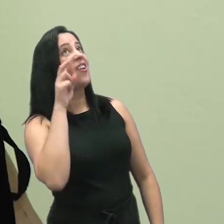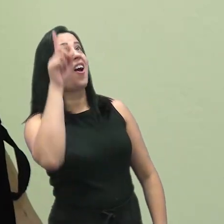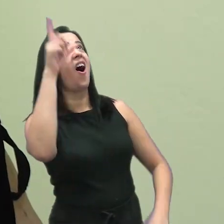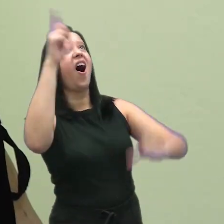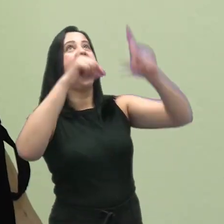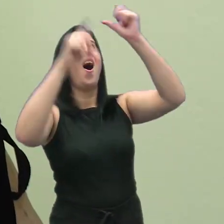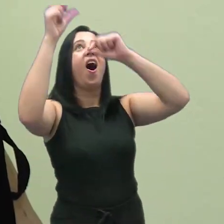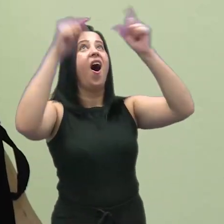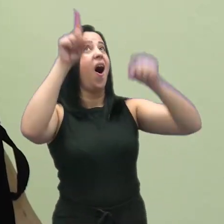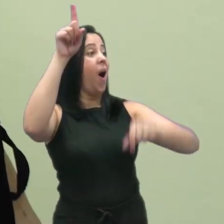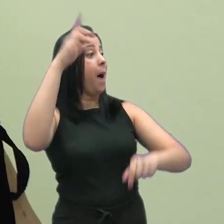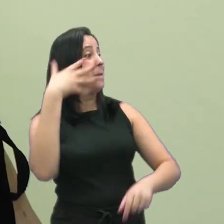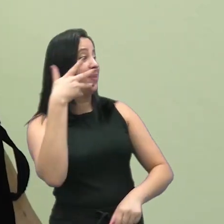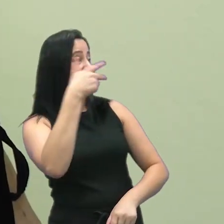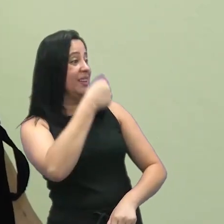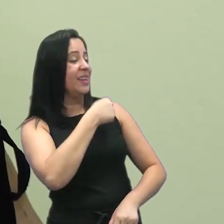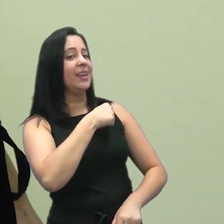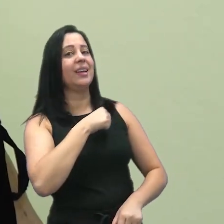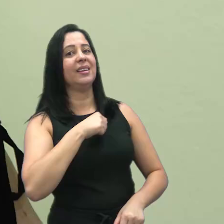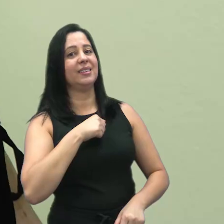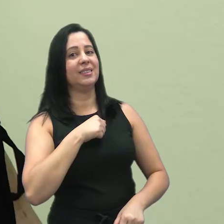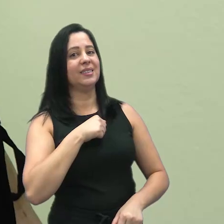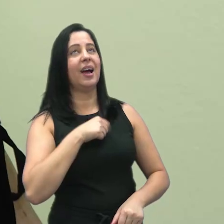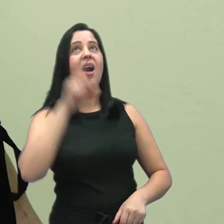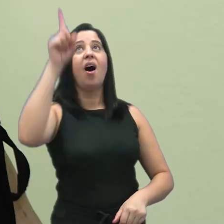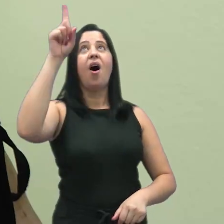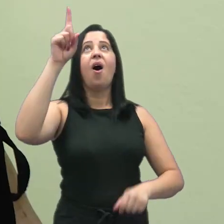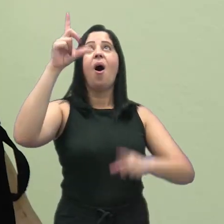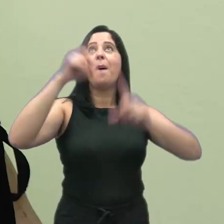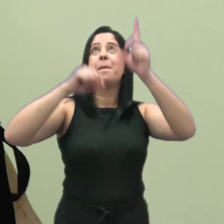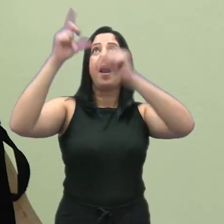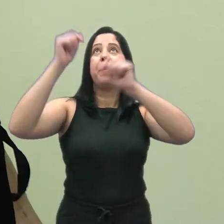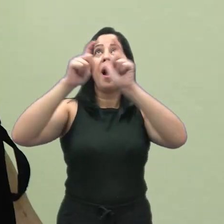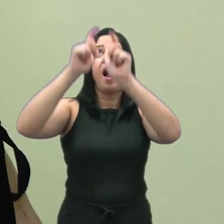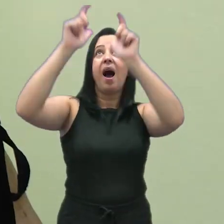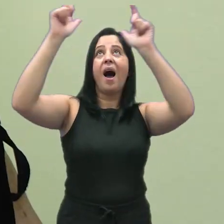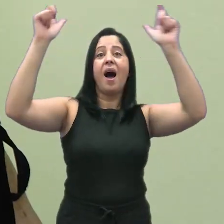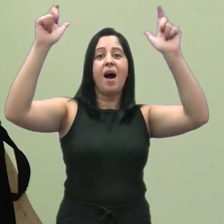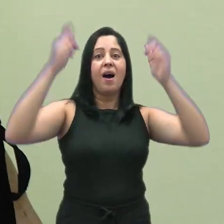estrelas, olha que estrela bonita, olha aquela uma, ela é maior do que